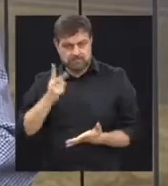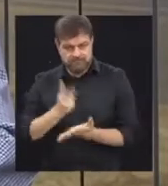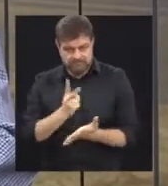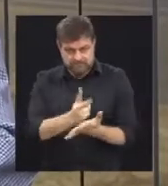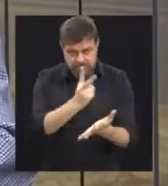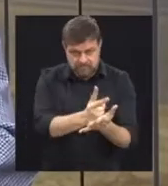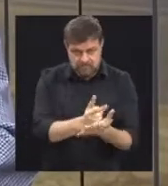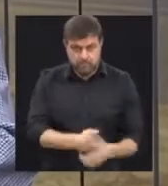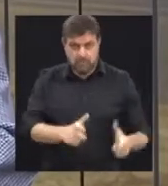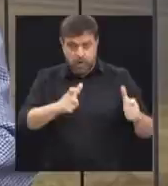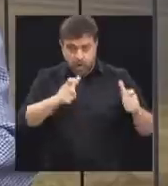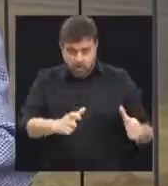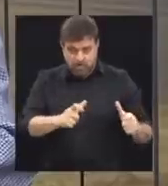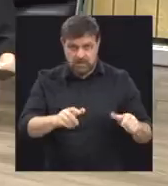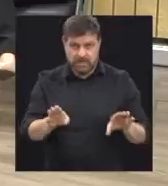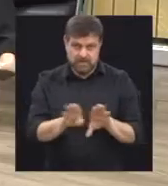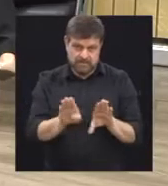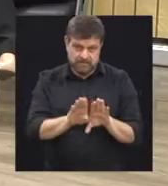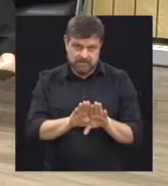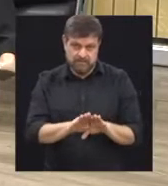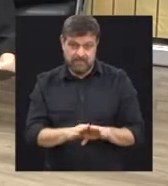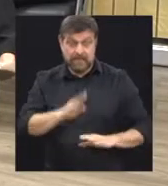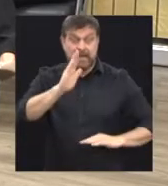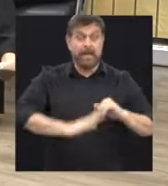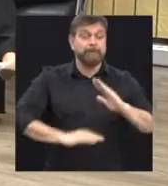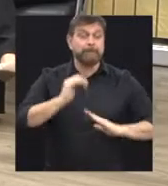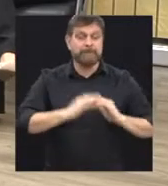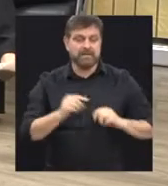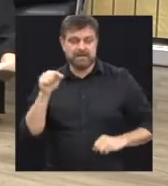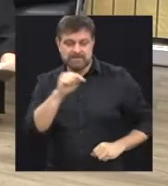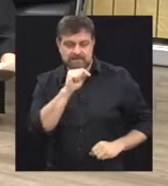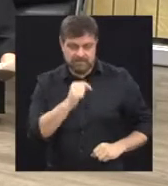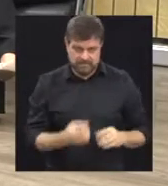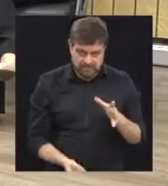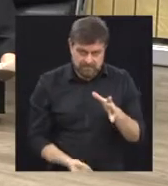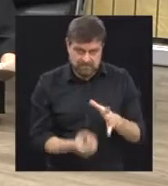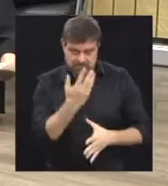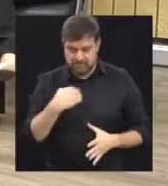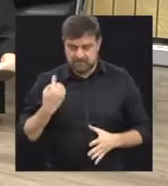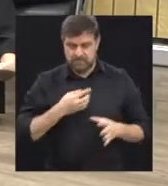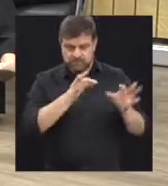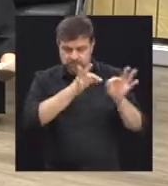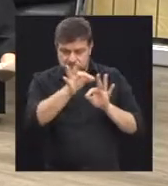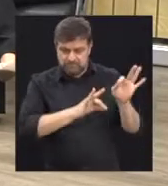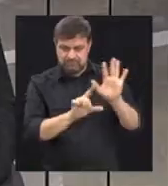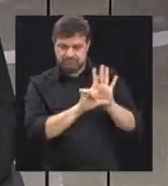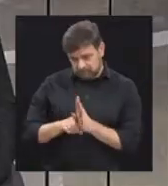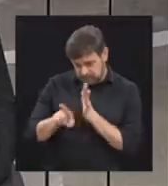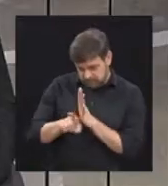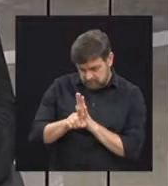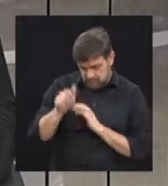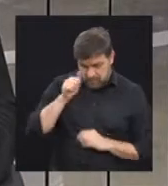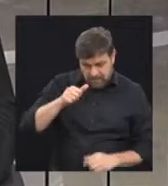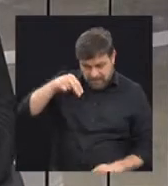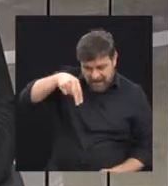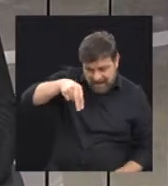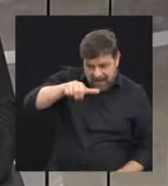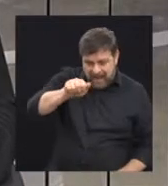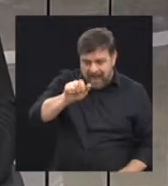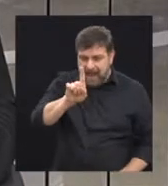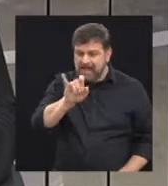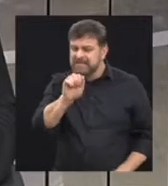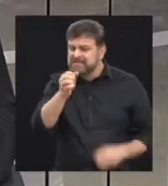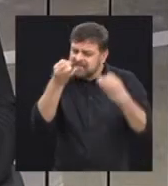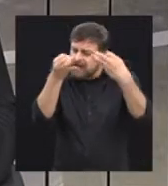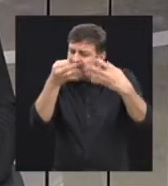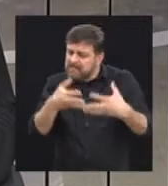físico, de instalações, também do ponto de vista de práticas, o nosso projeto. Ô Nádia, se você pudesse explicar para a